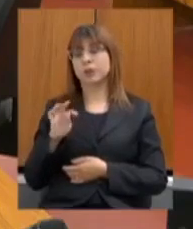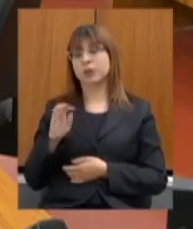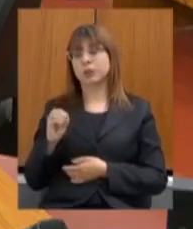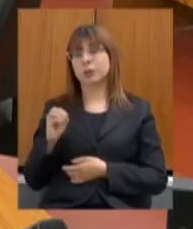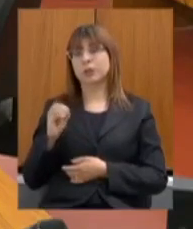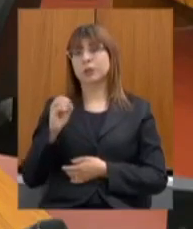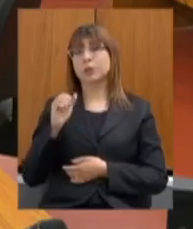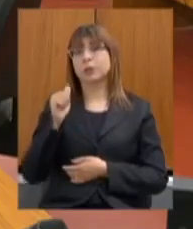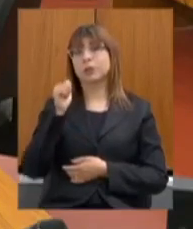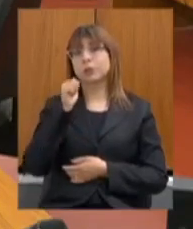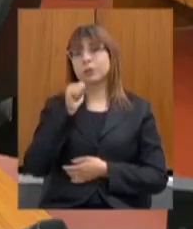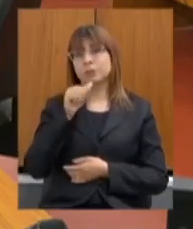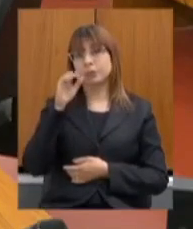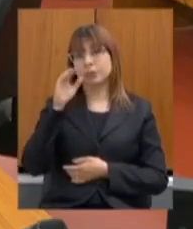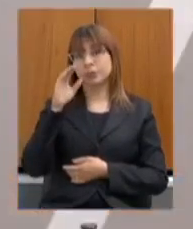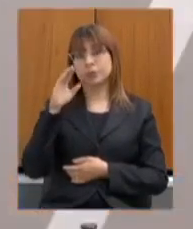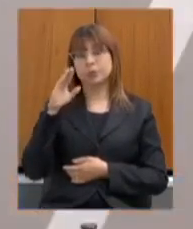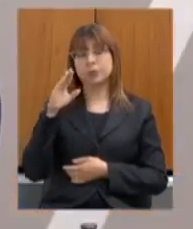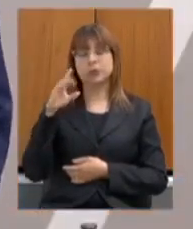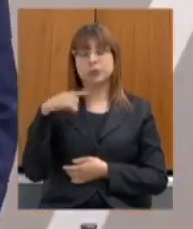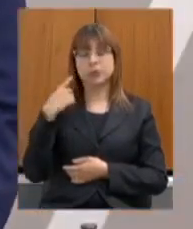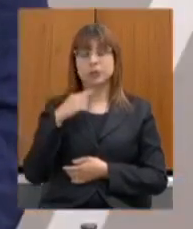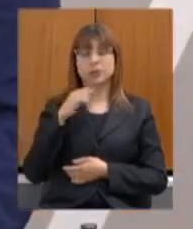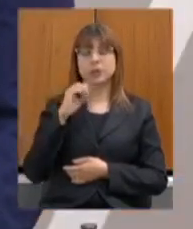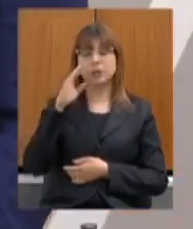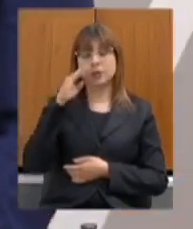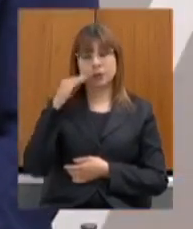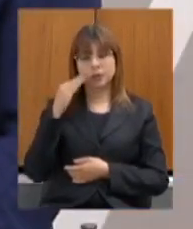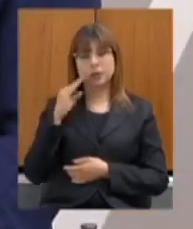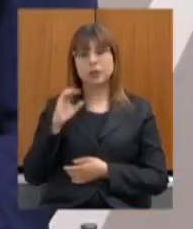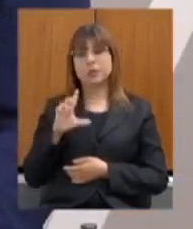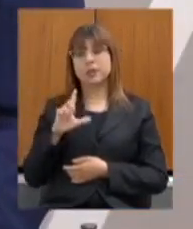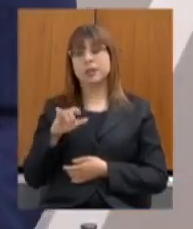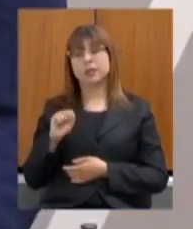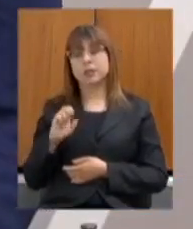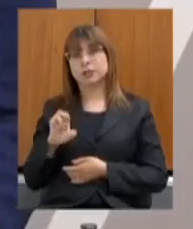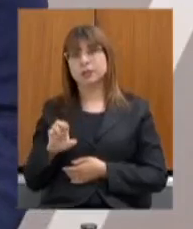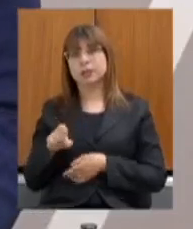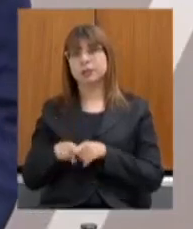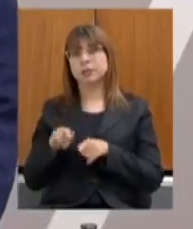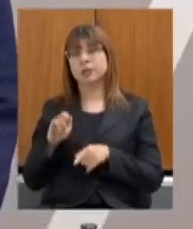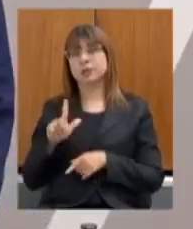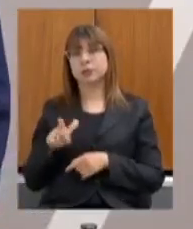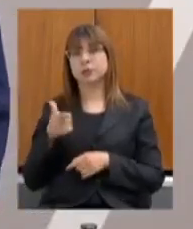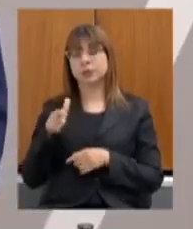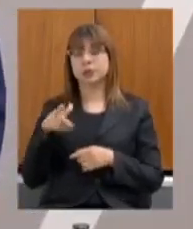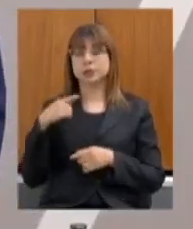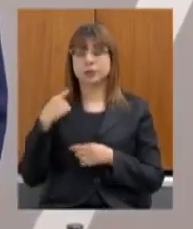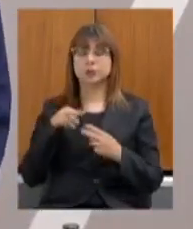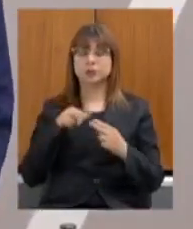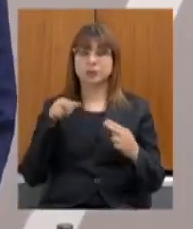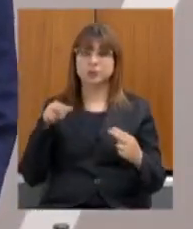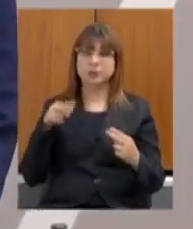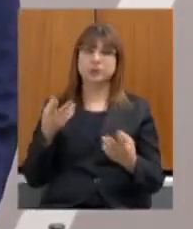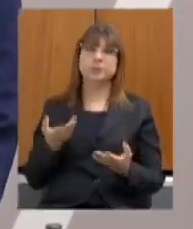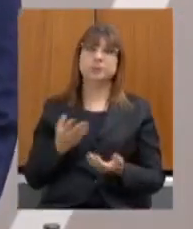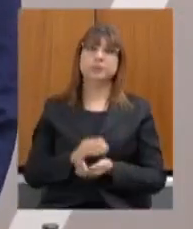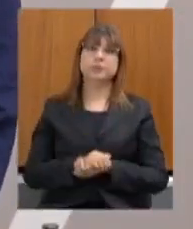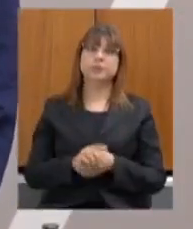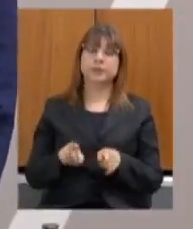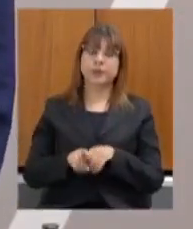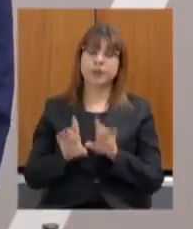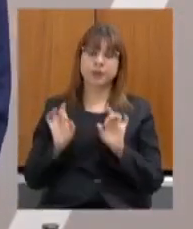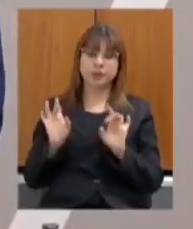Beatriz, deputada Celis, deputado Gil, todos os deputados que nos acompanham remotamente, quero aqui fazer um agradecimento especial